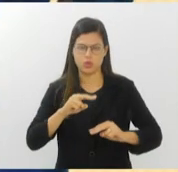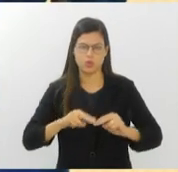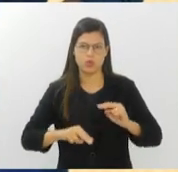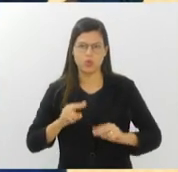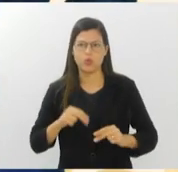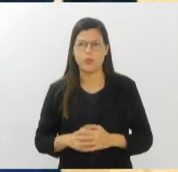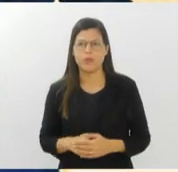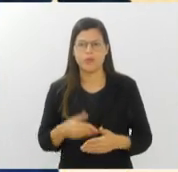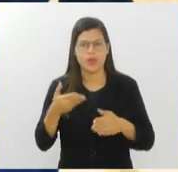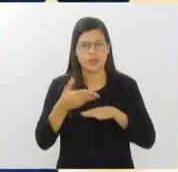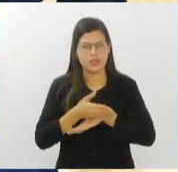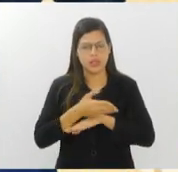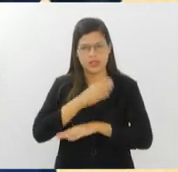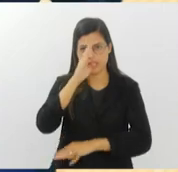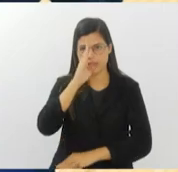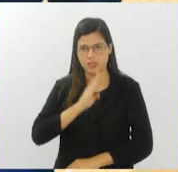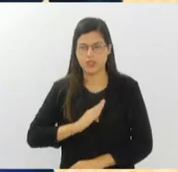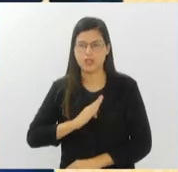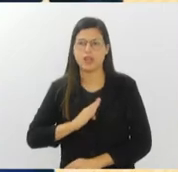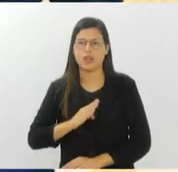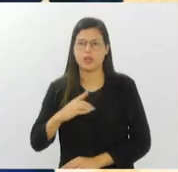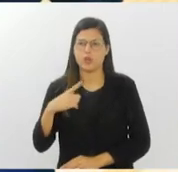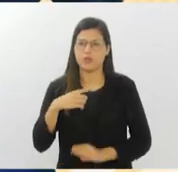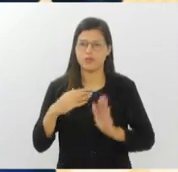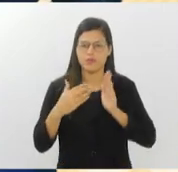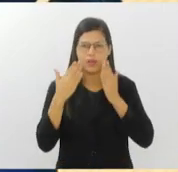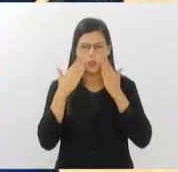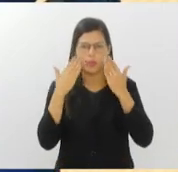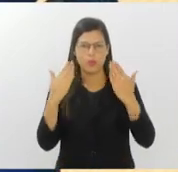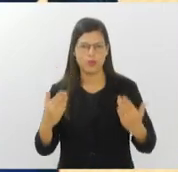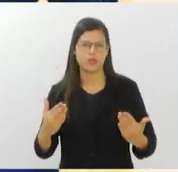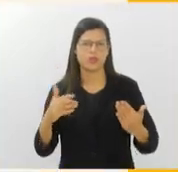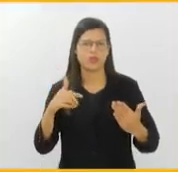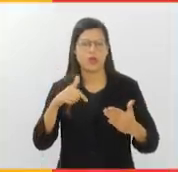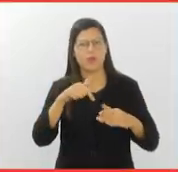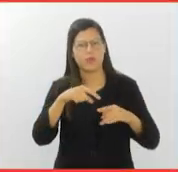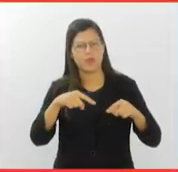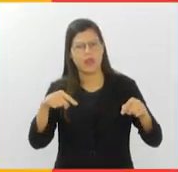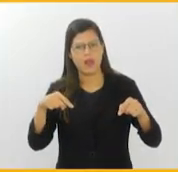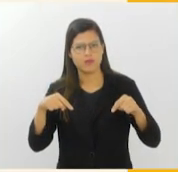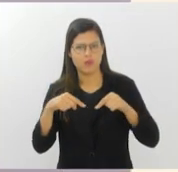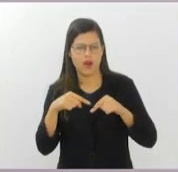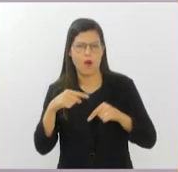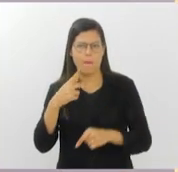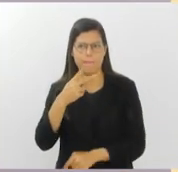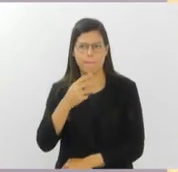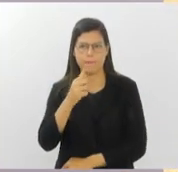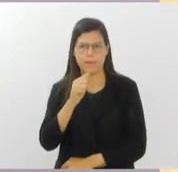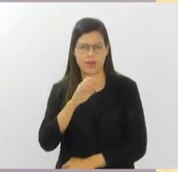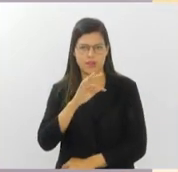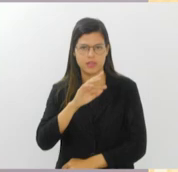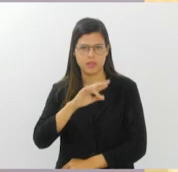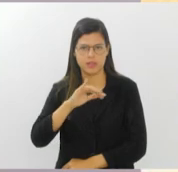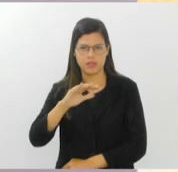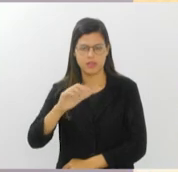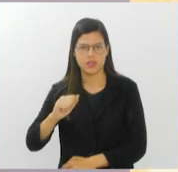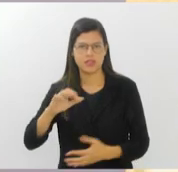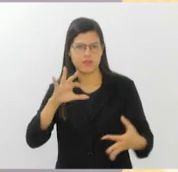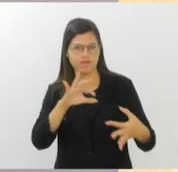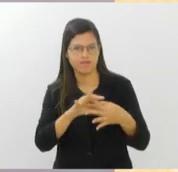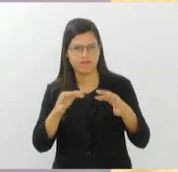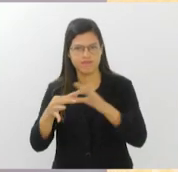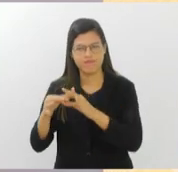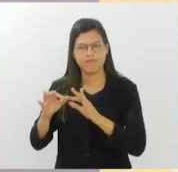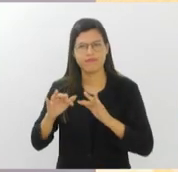entrada gratuita, a exposição Triangular está em cartaz na Galeria Patrícia Costa. Unidos pelos laços sanguíneos e